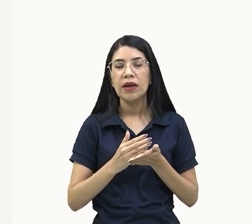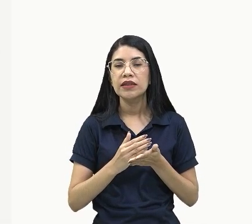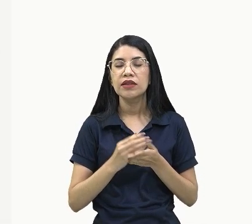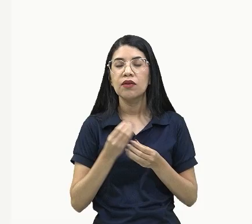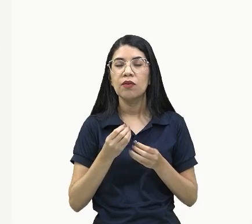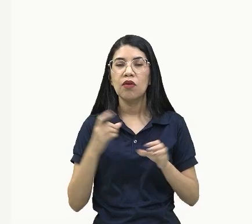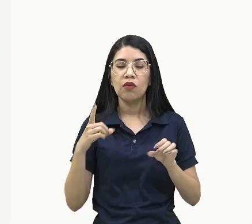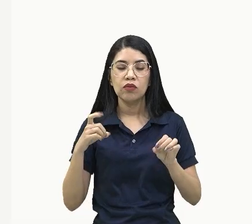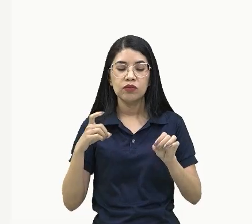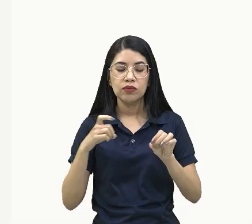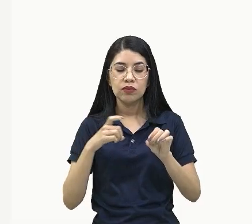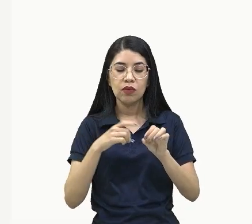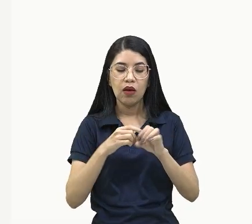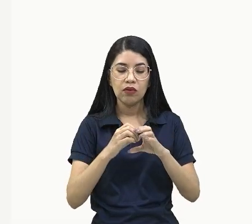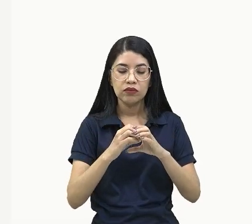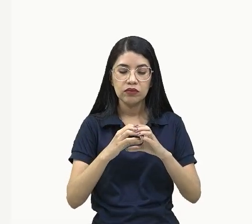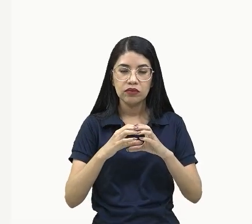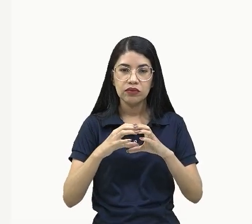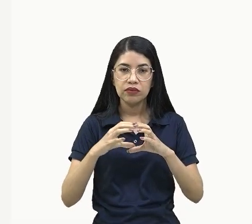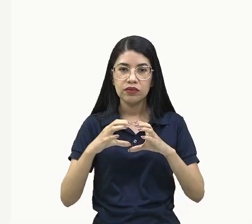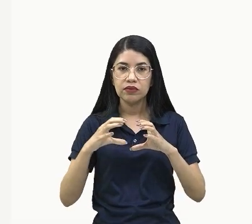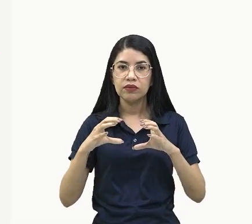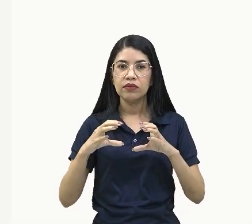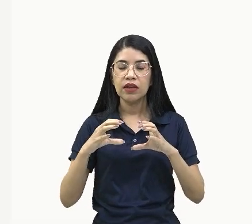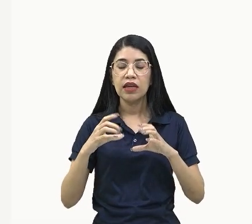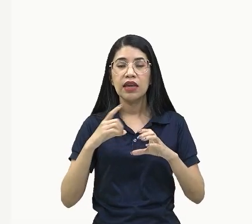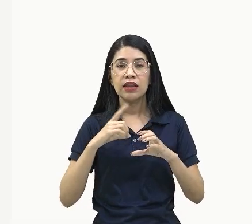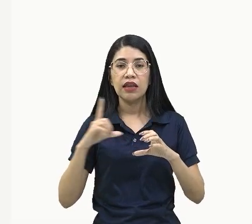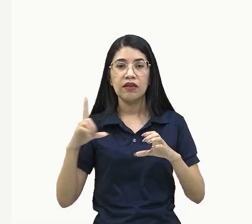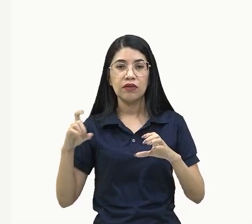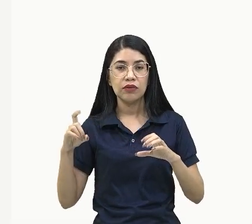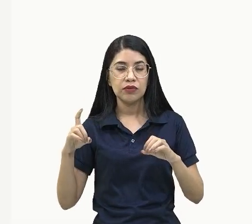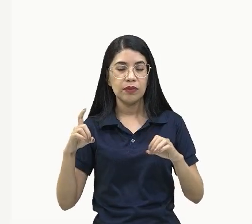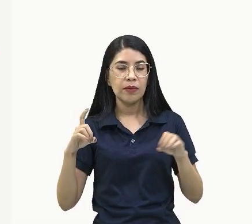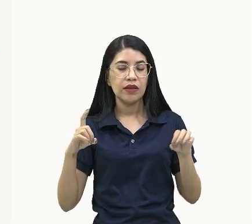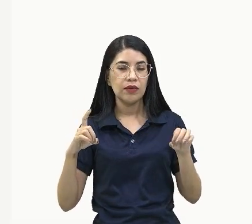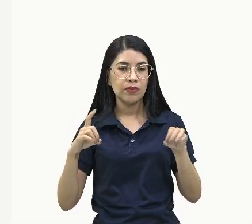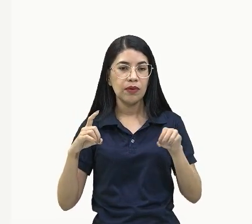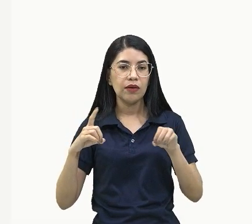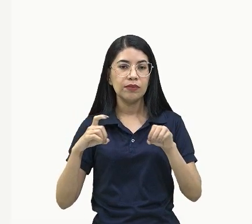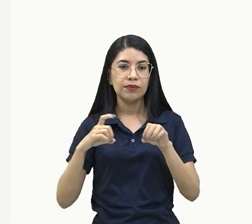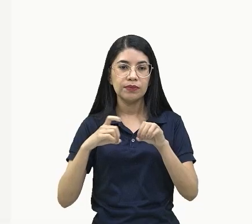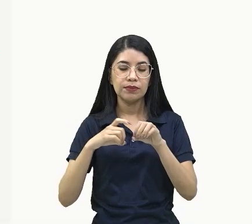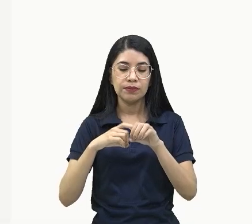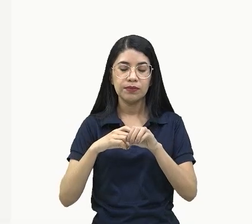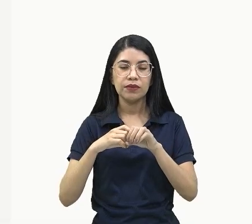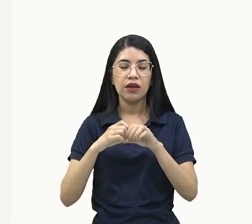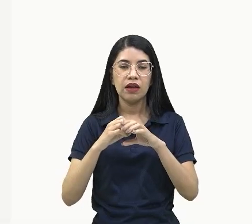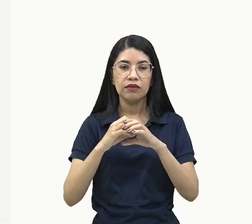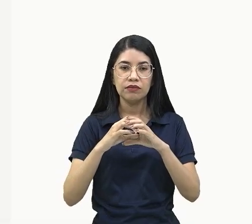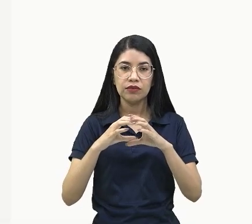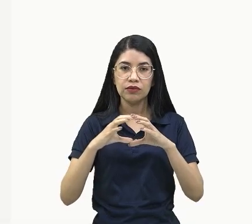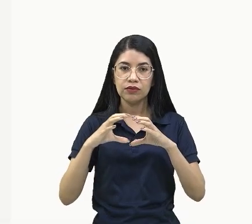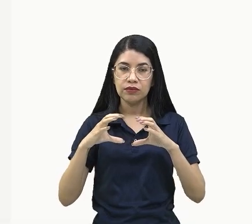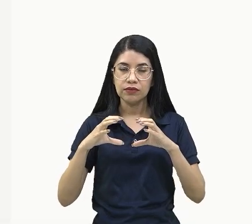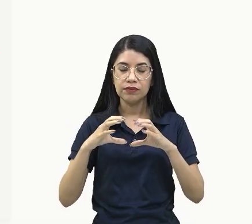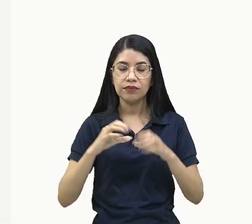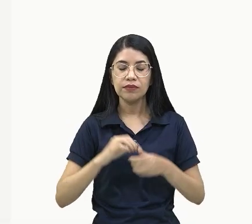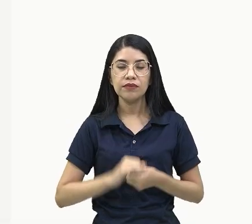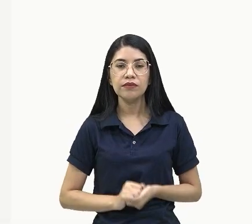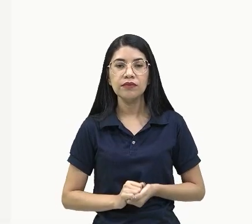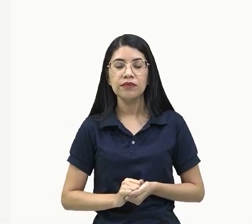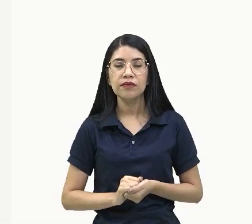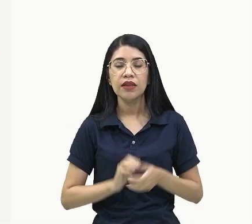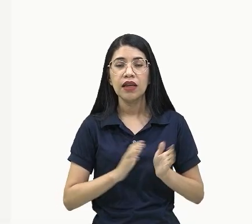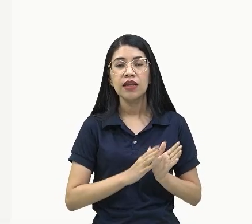óvulo fecundado, onde ocorreu, então, o encontro dos espermatozoides com o óvulo, né, feminino. A partir